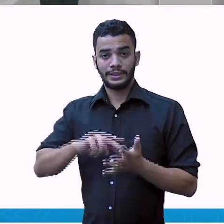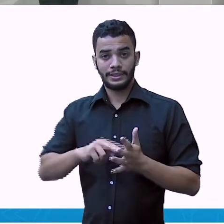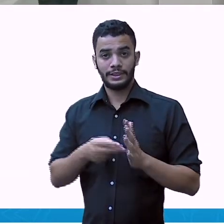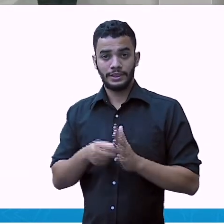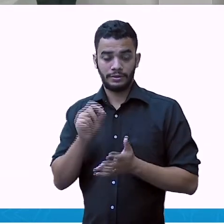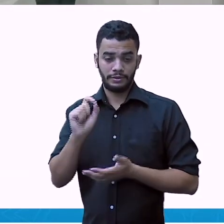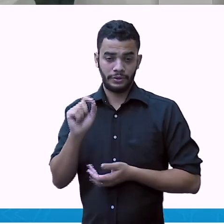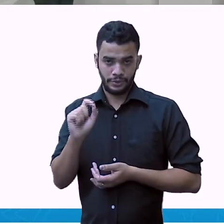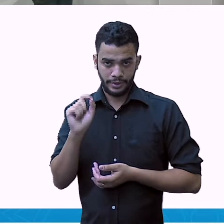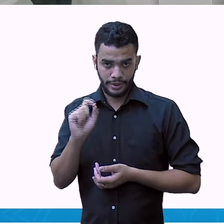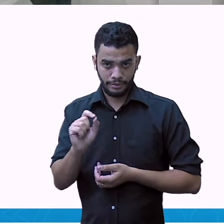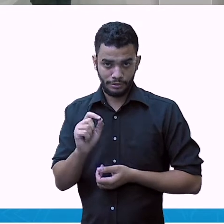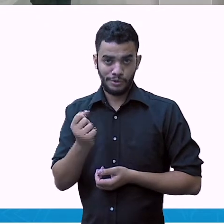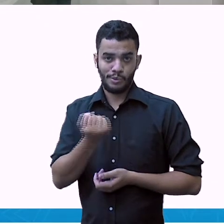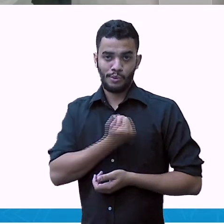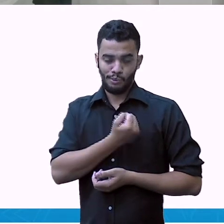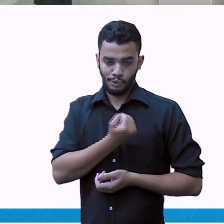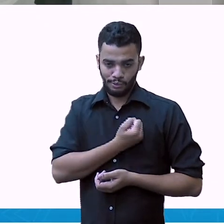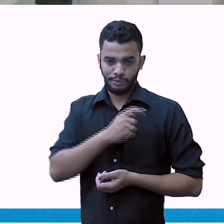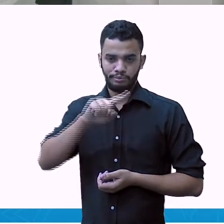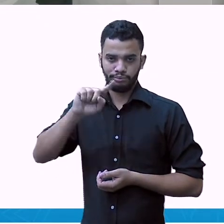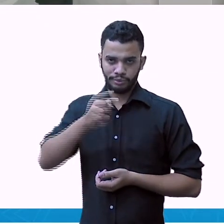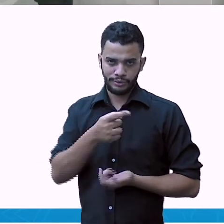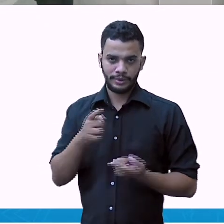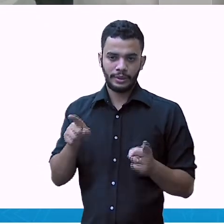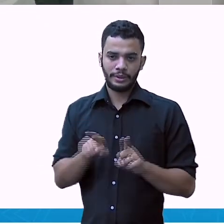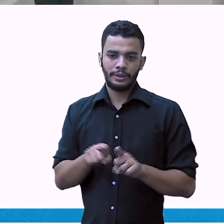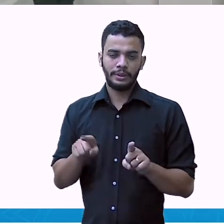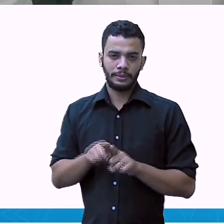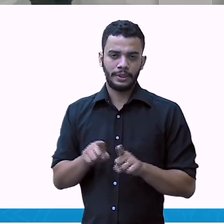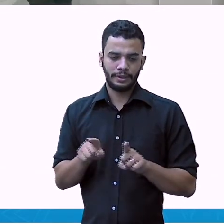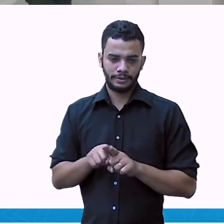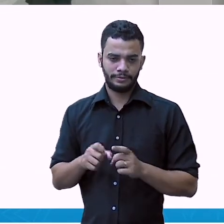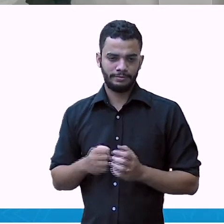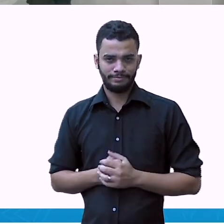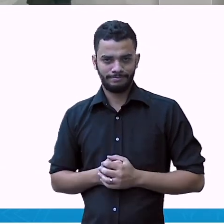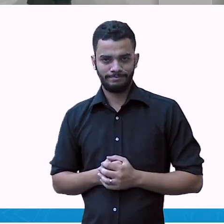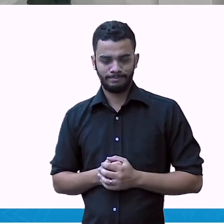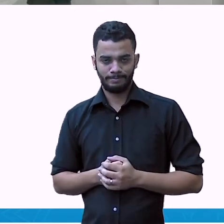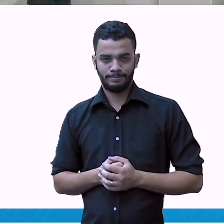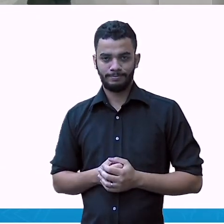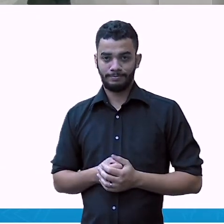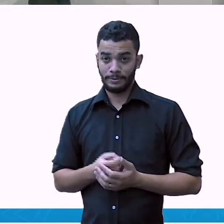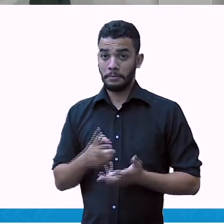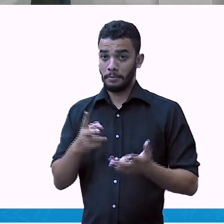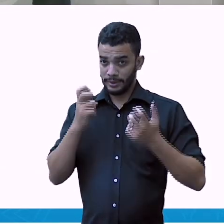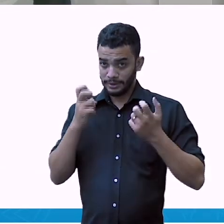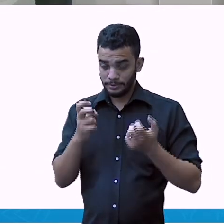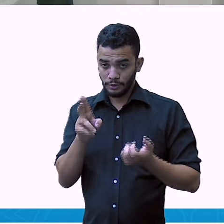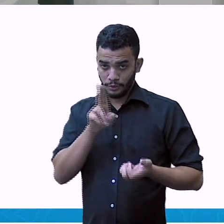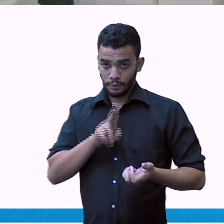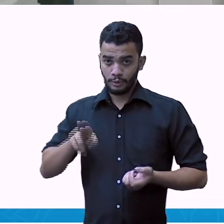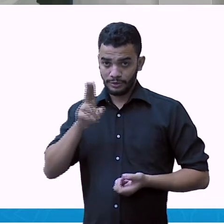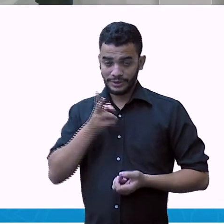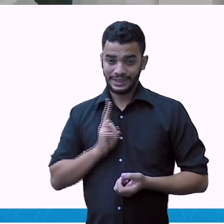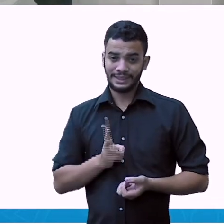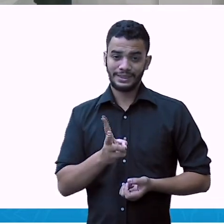sobre o assunto de números decimais. Viu como que vocês utilizam demais o número